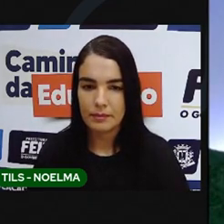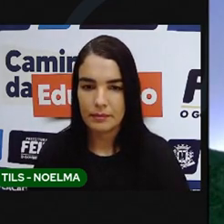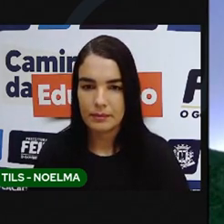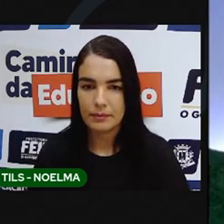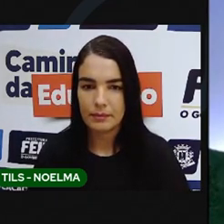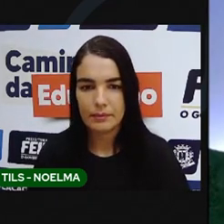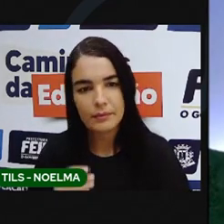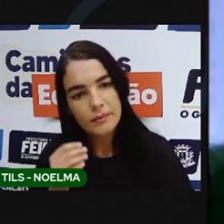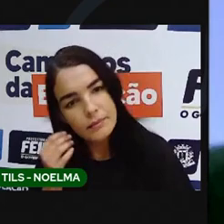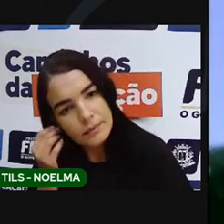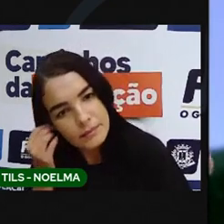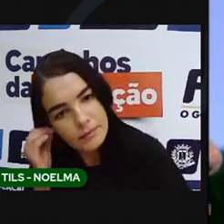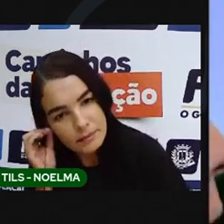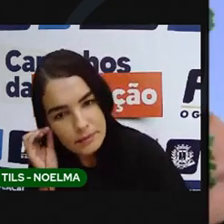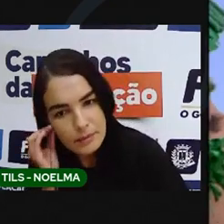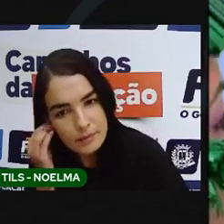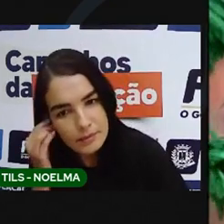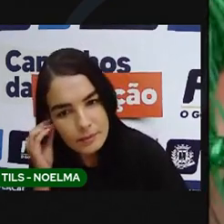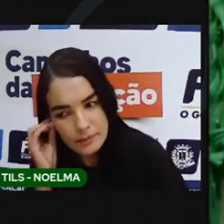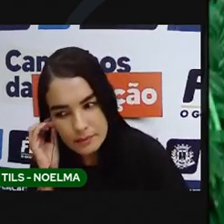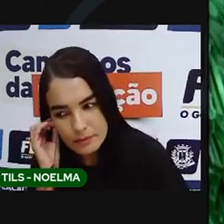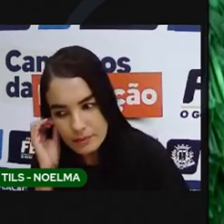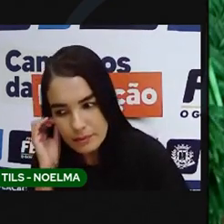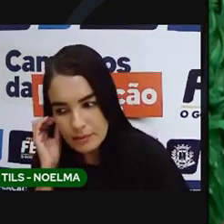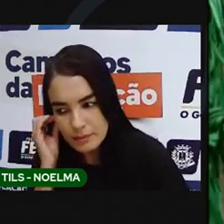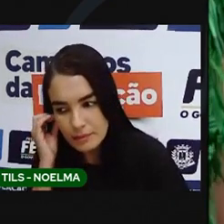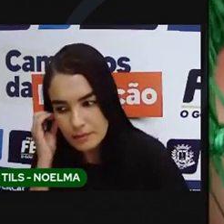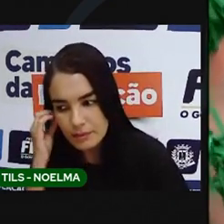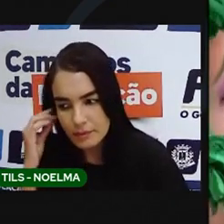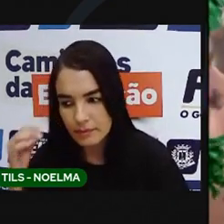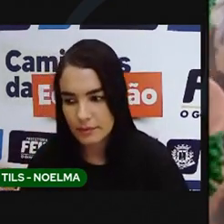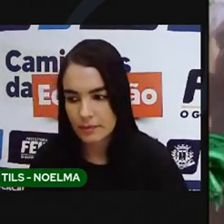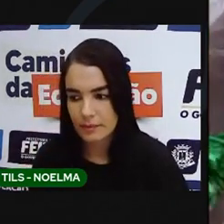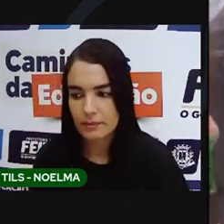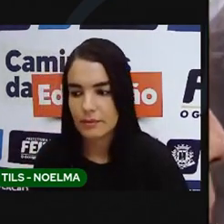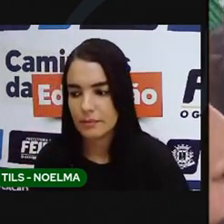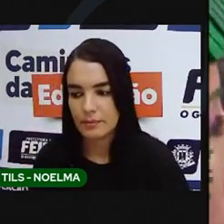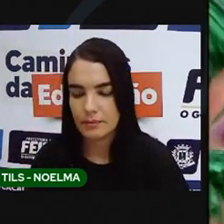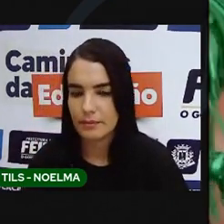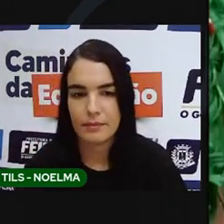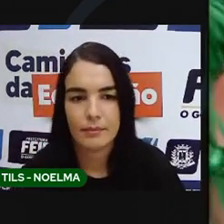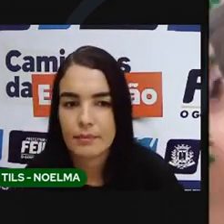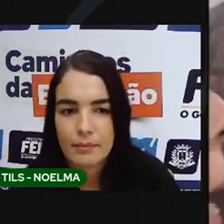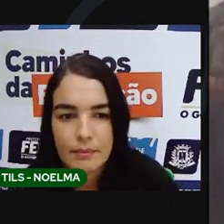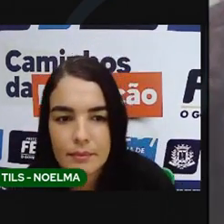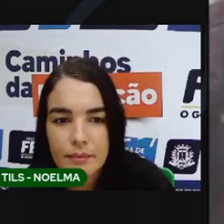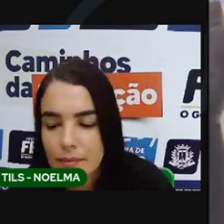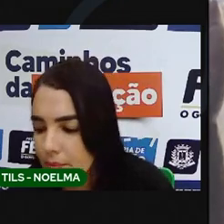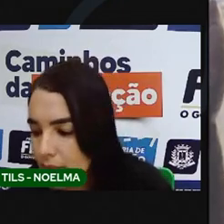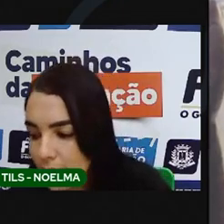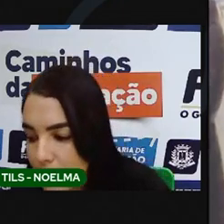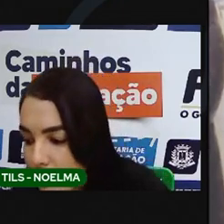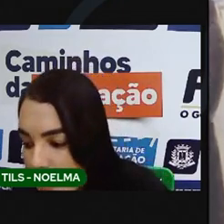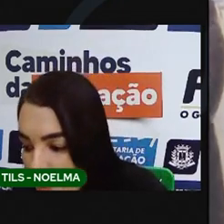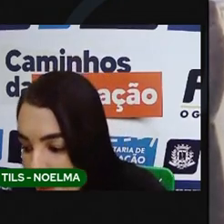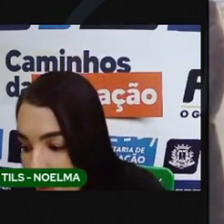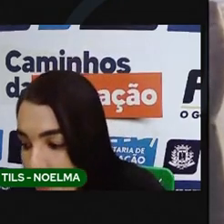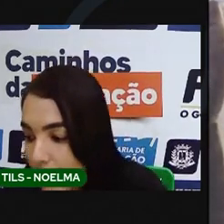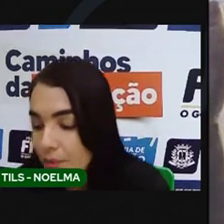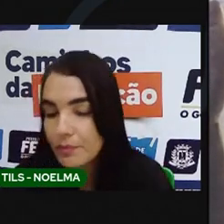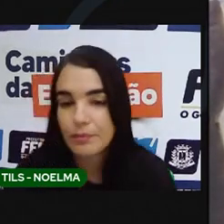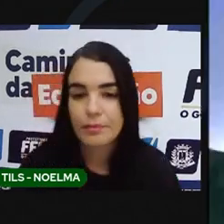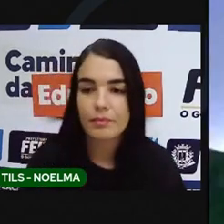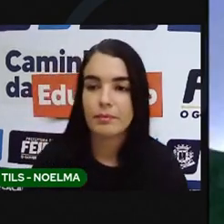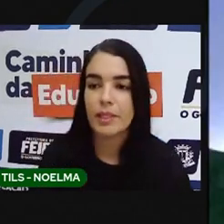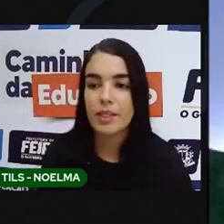dente aqui olha só todo mundo disso é um pouquinho só posso ir no seu voto e o Sapatinho olha aqui não tem mais sua foto aí ué